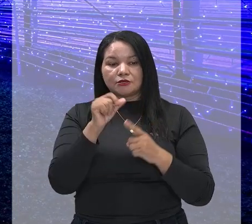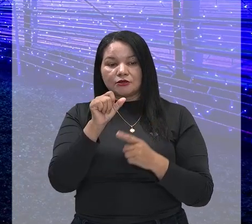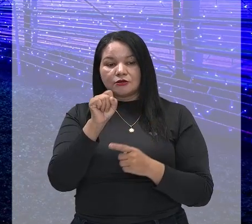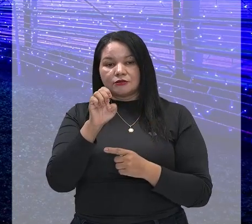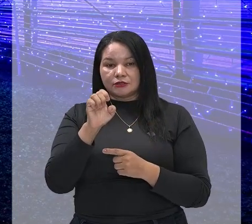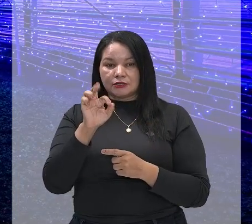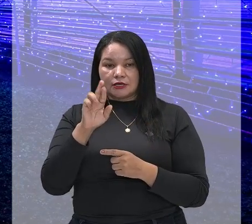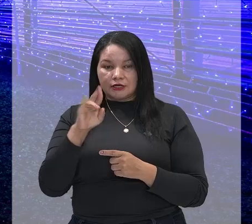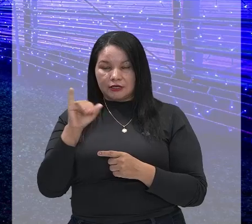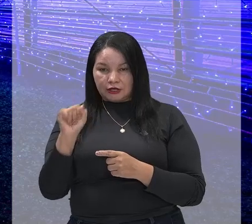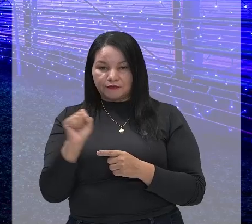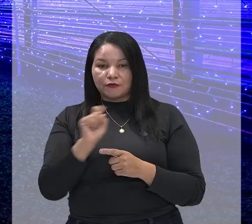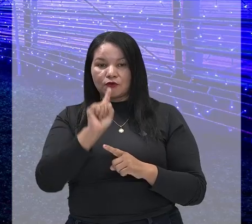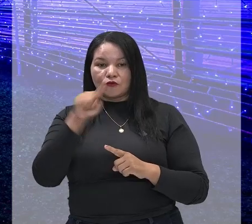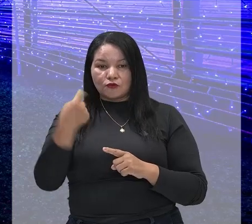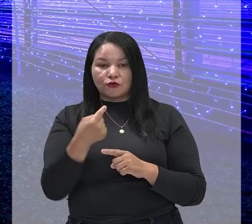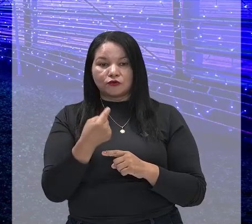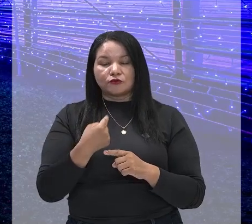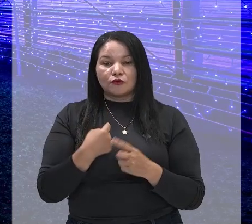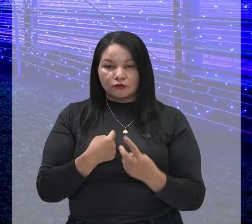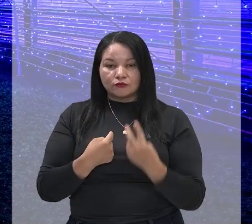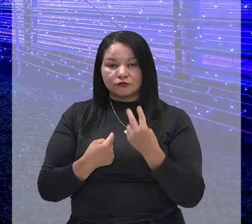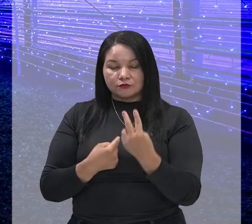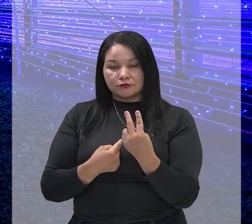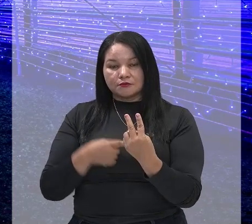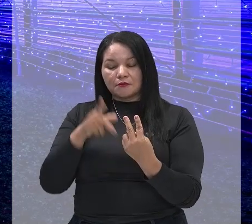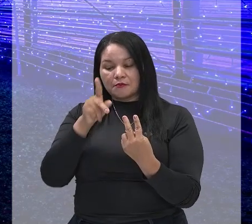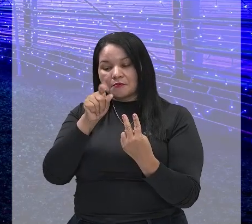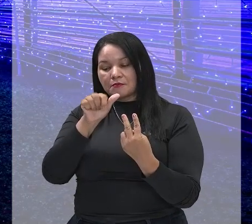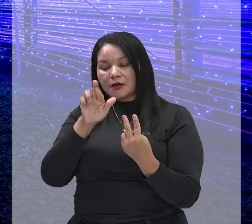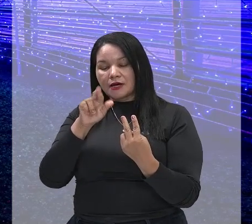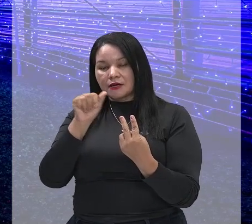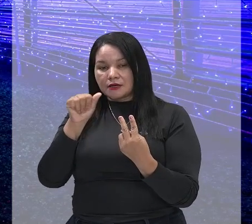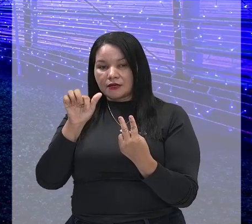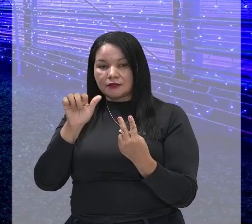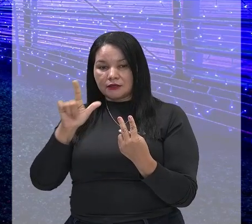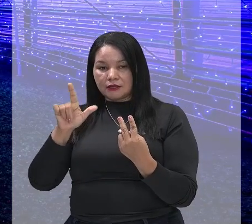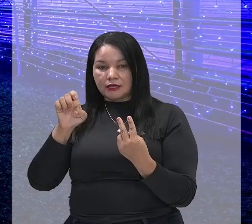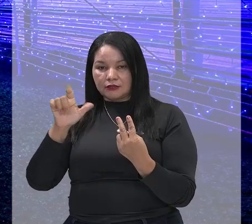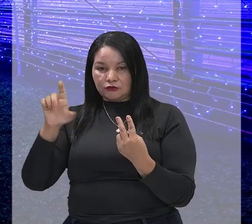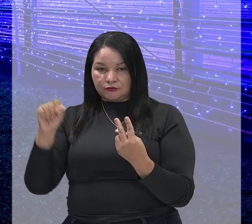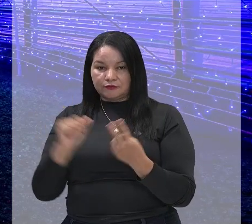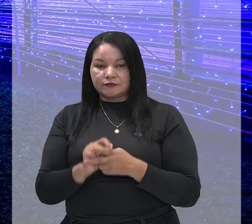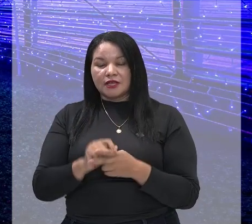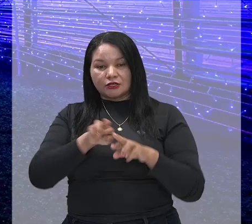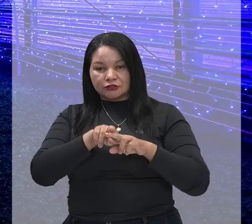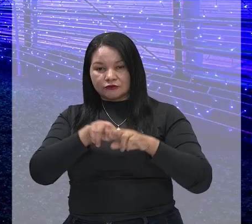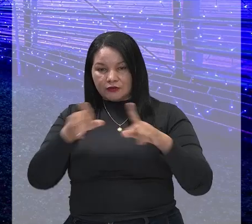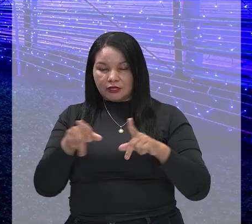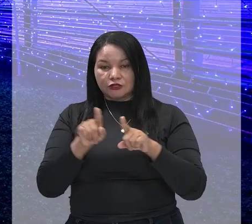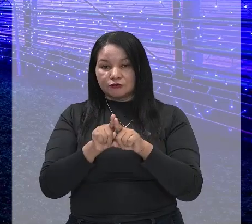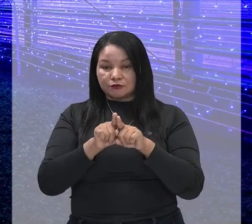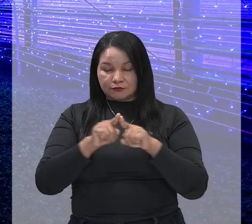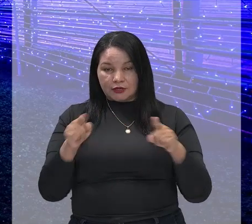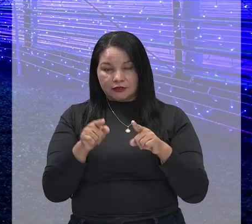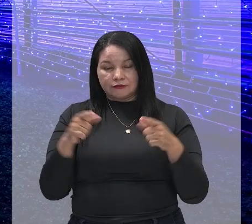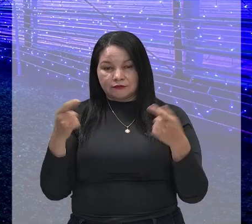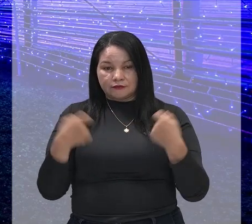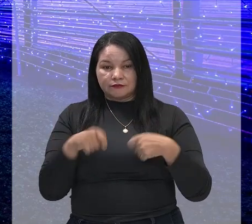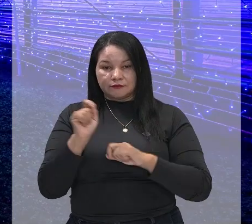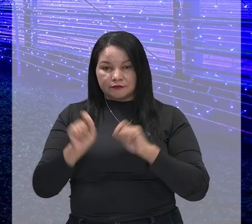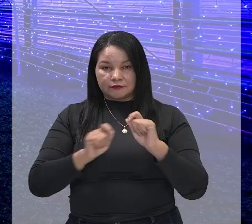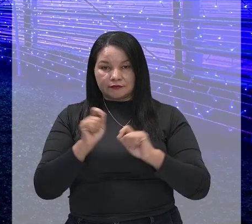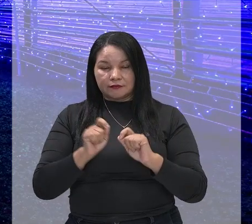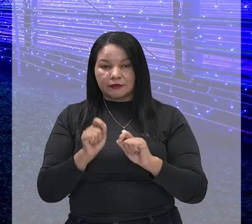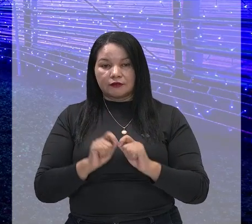em paralelo. Eles têm diferenças entre eles e por terem diferenças entre eles, eles serão empregados também de